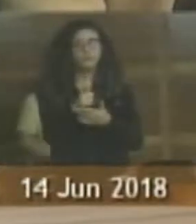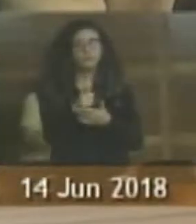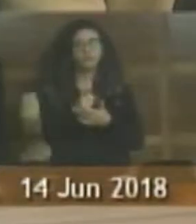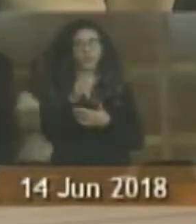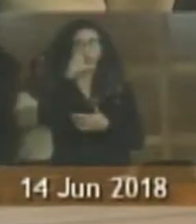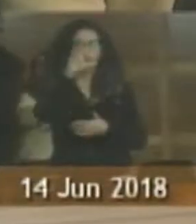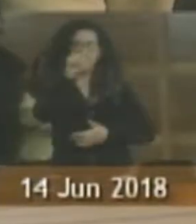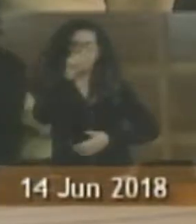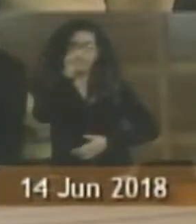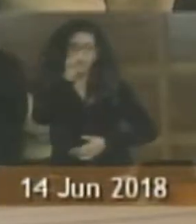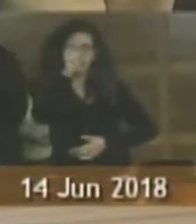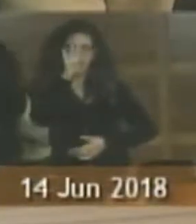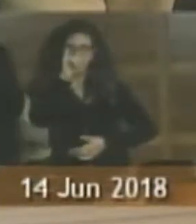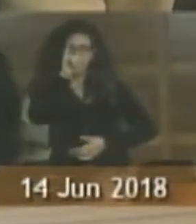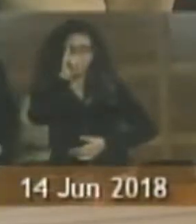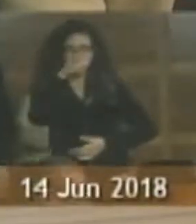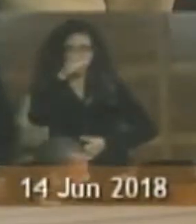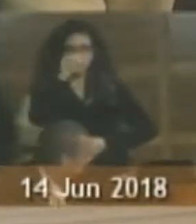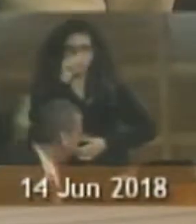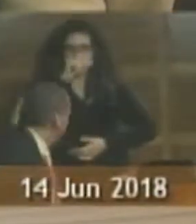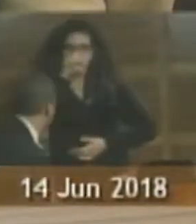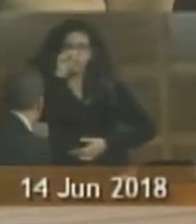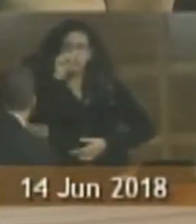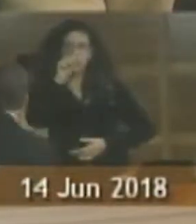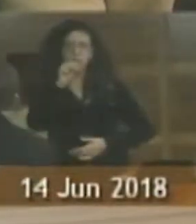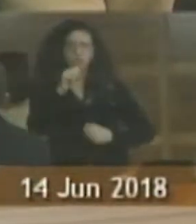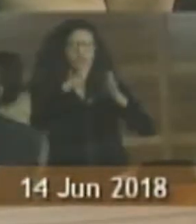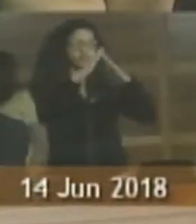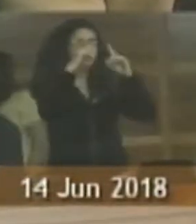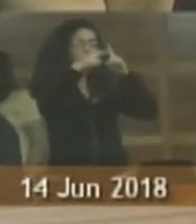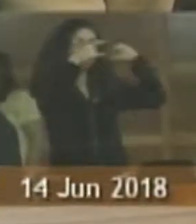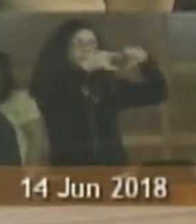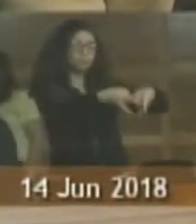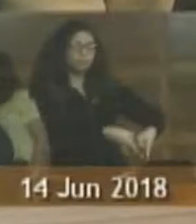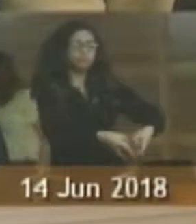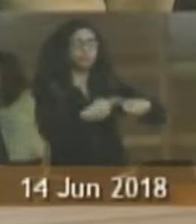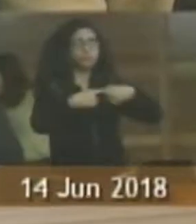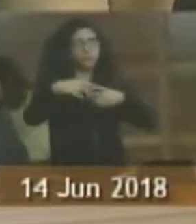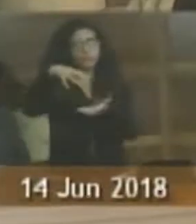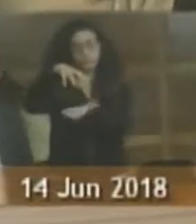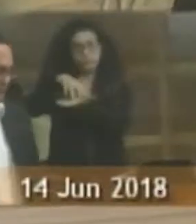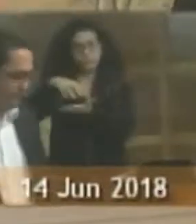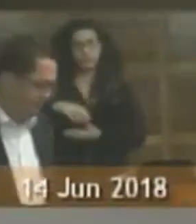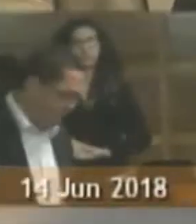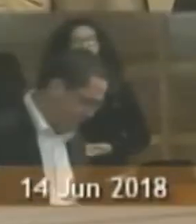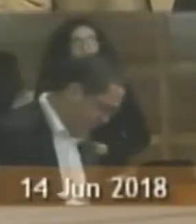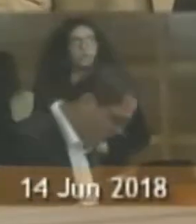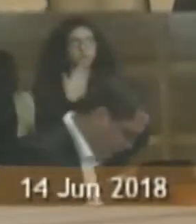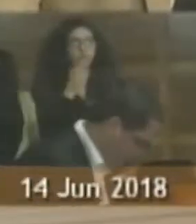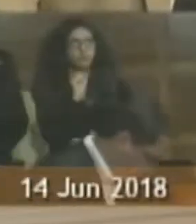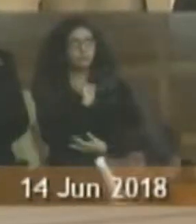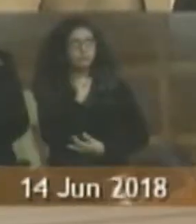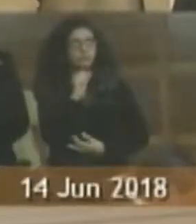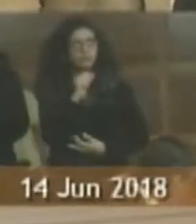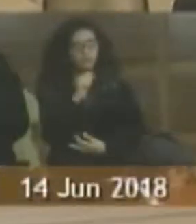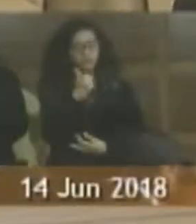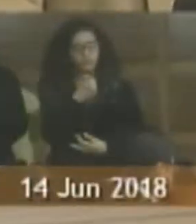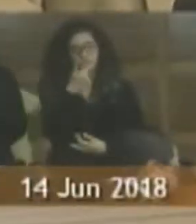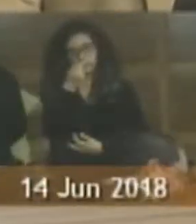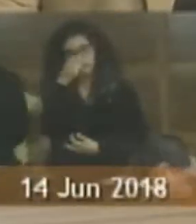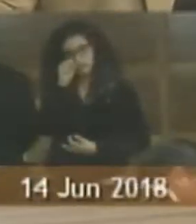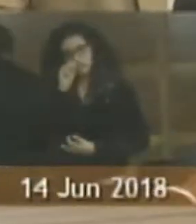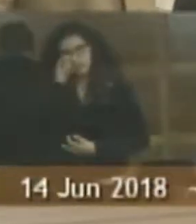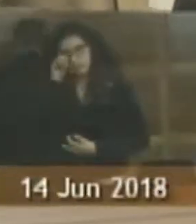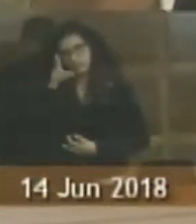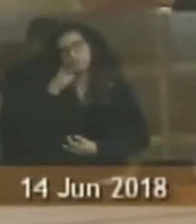cada sala, para a capela mortuária localizada na rua Pereira Peixoto, bairro Centro. Indicação 1780 de